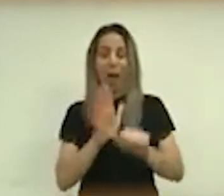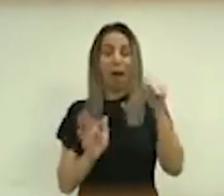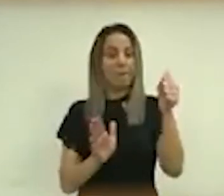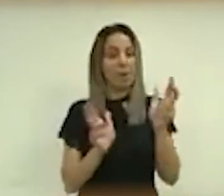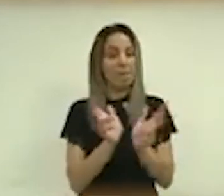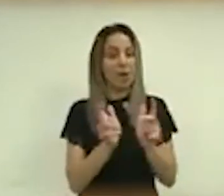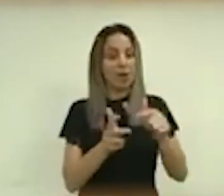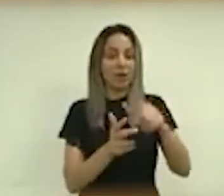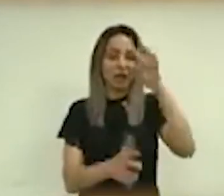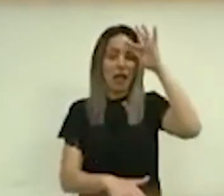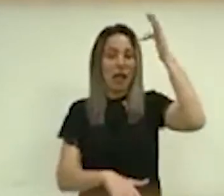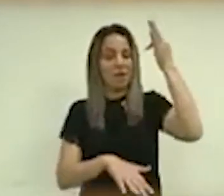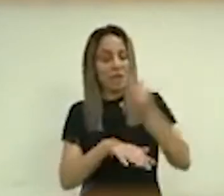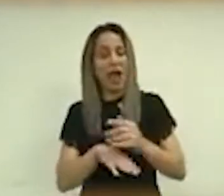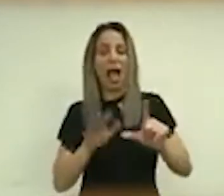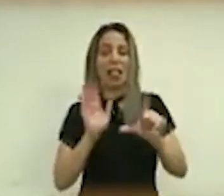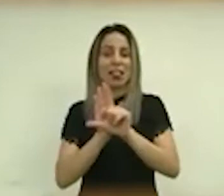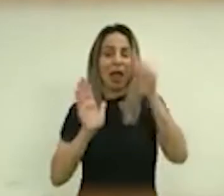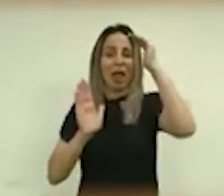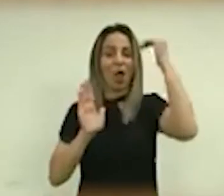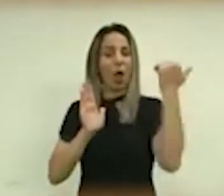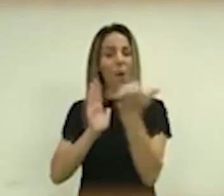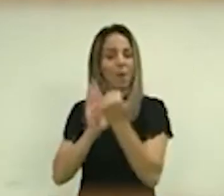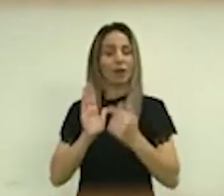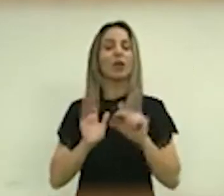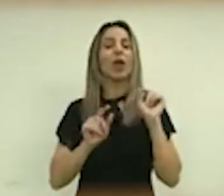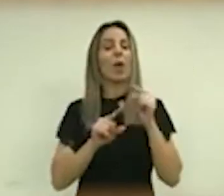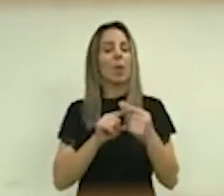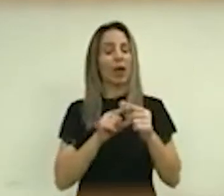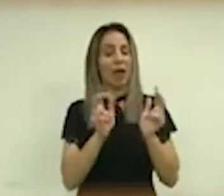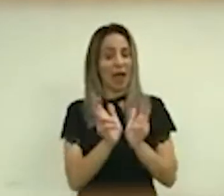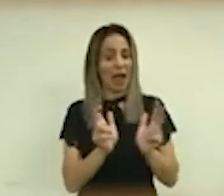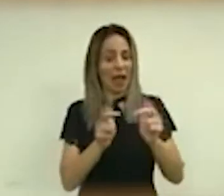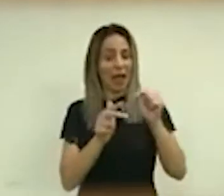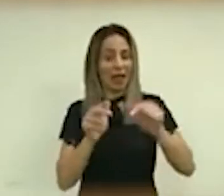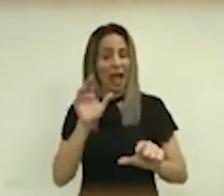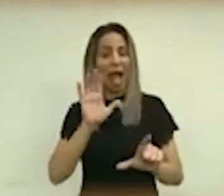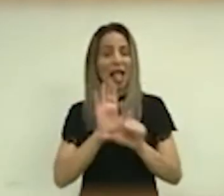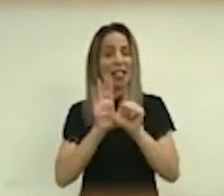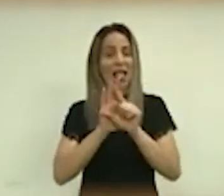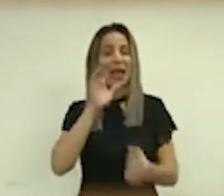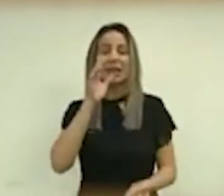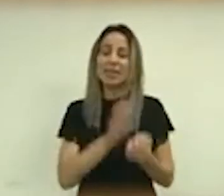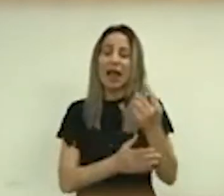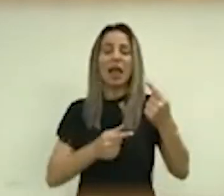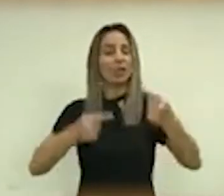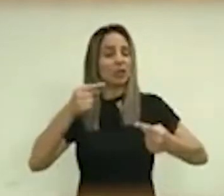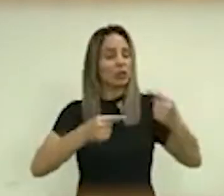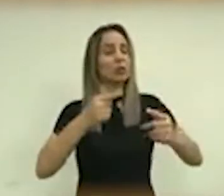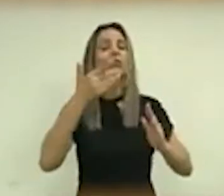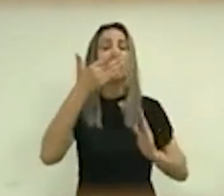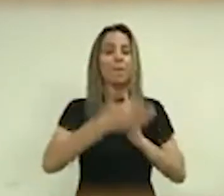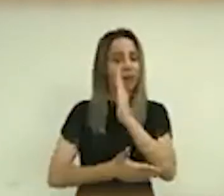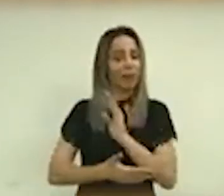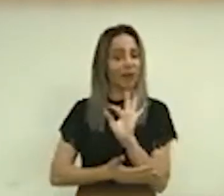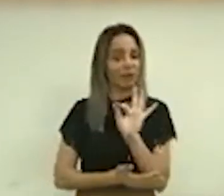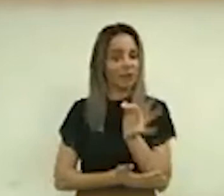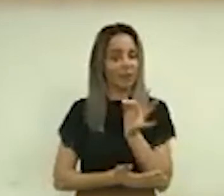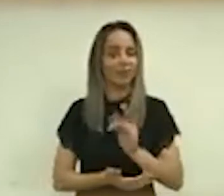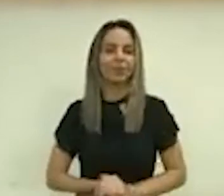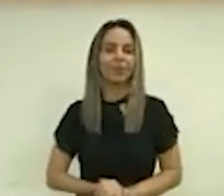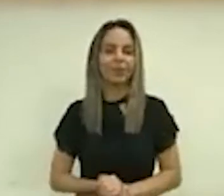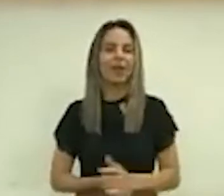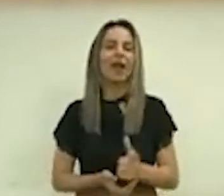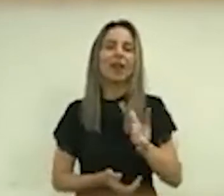instituição a dar fiel cumprimento às leis, pois é a casa onde estas mesmas leis são criadas, discutidas e aprovadas, onde